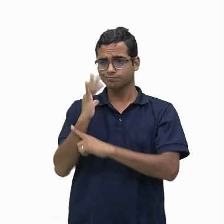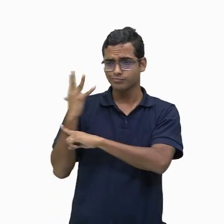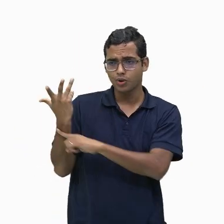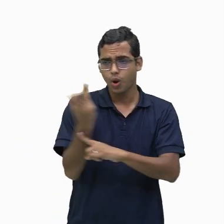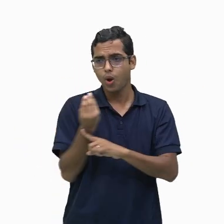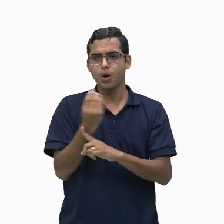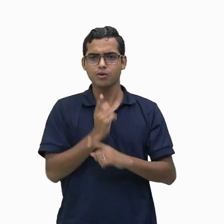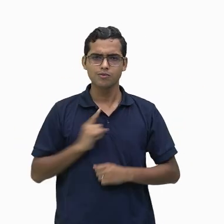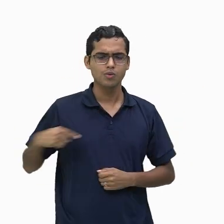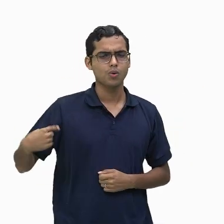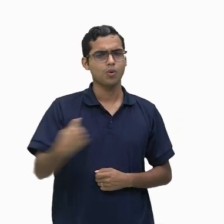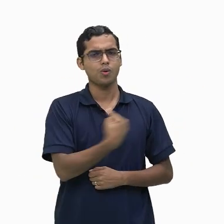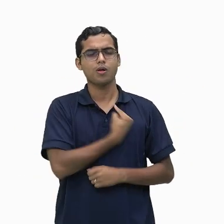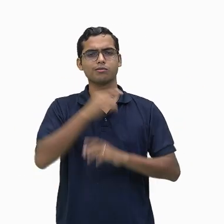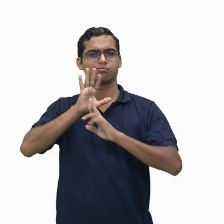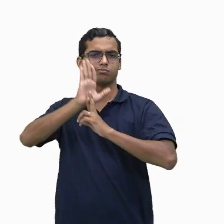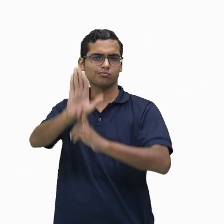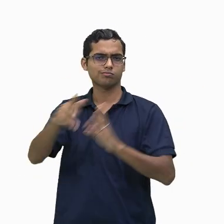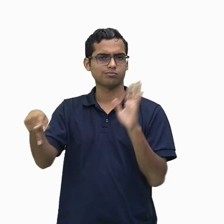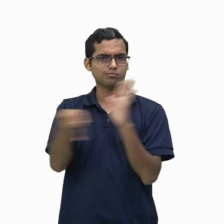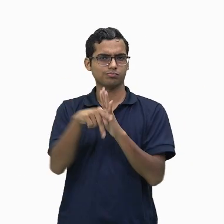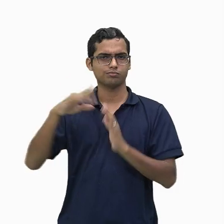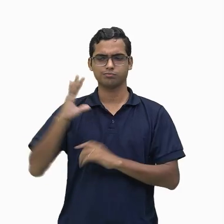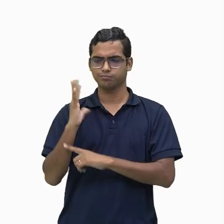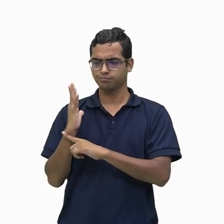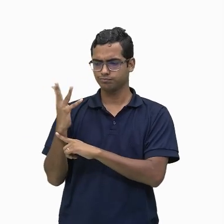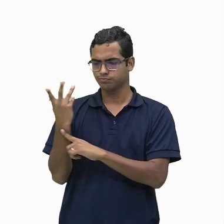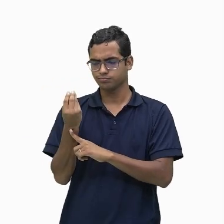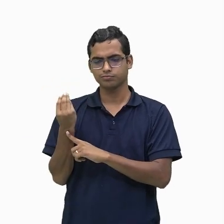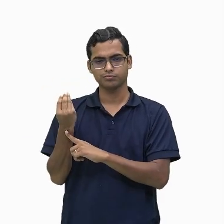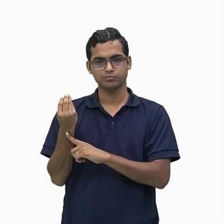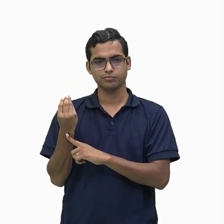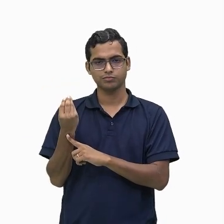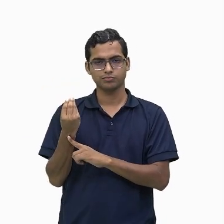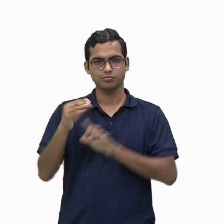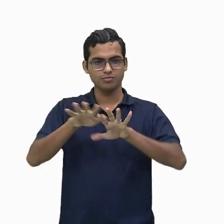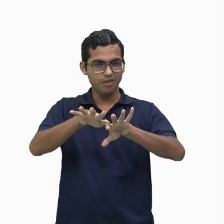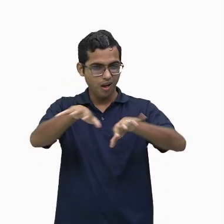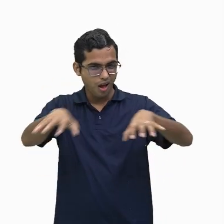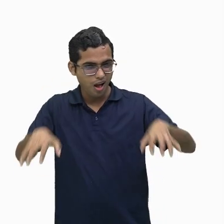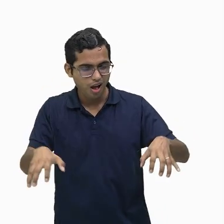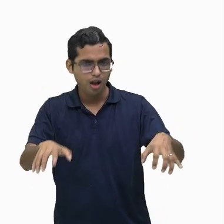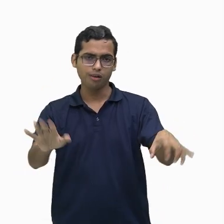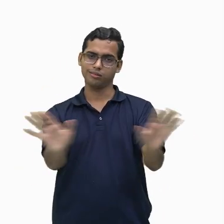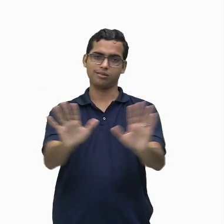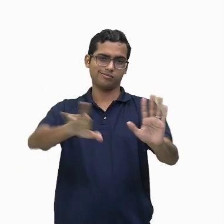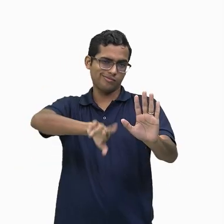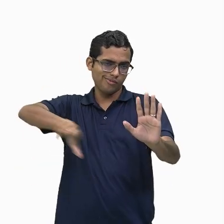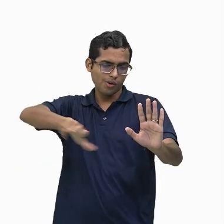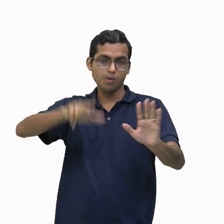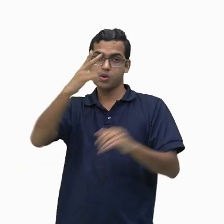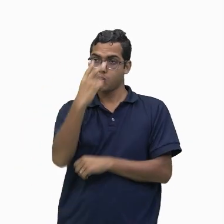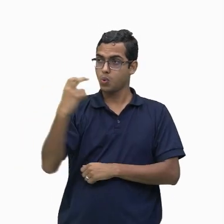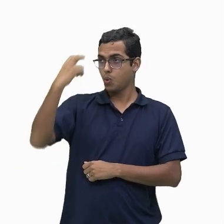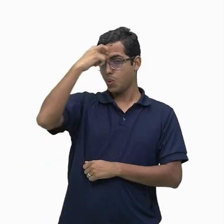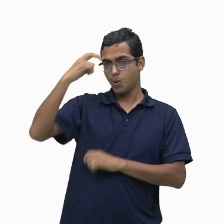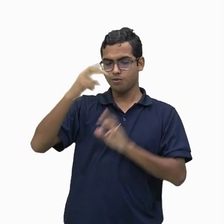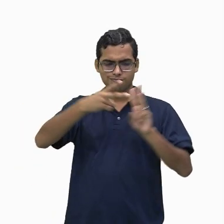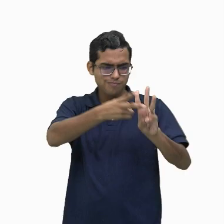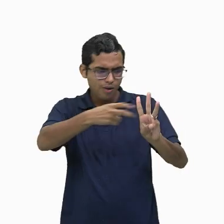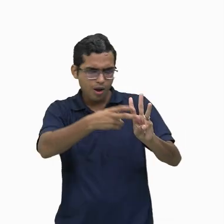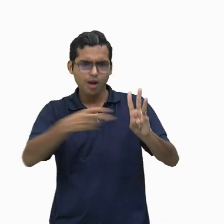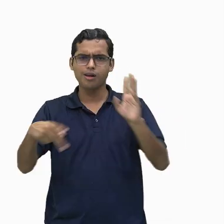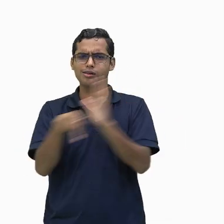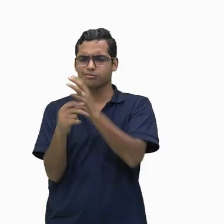nós somos a arte, não é algo separado. Por isso, na maioria das nossas culturas indígenas, a criação